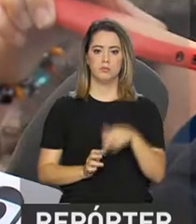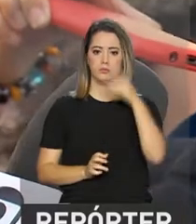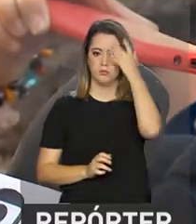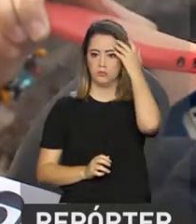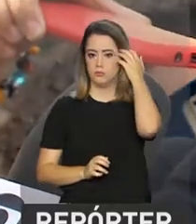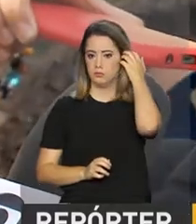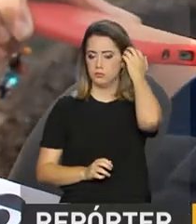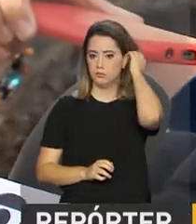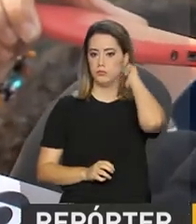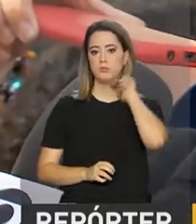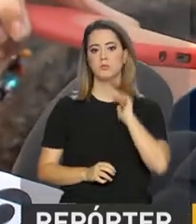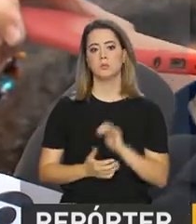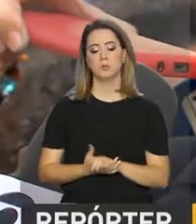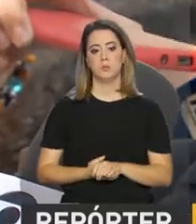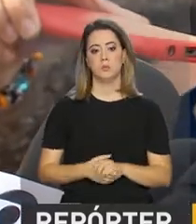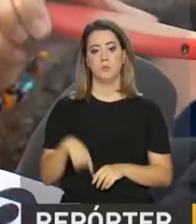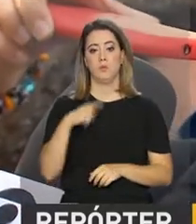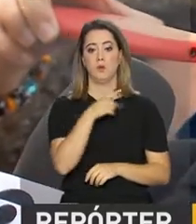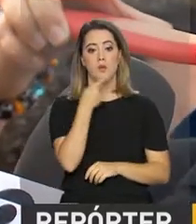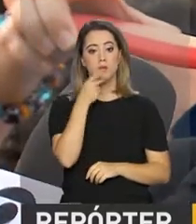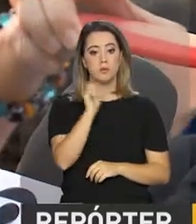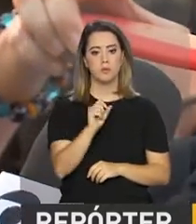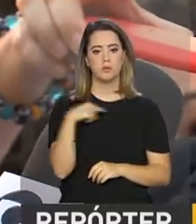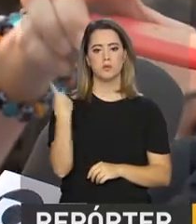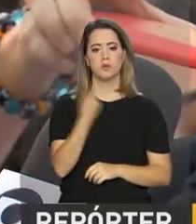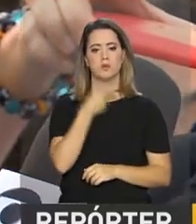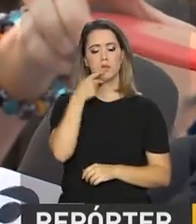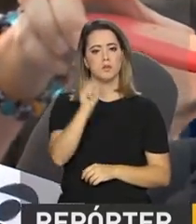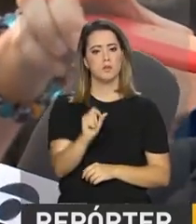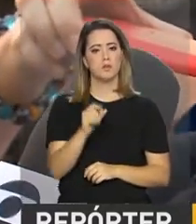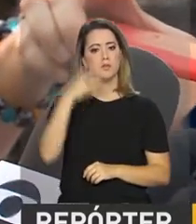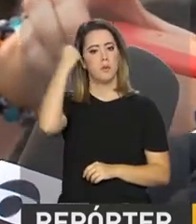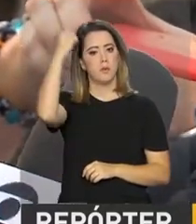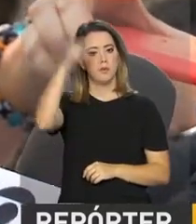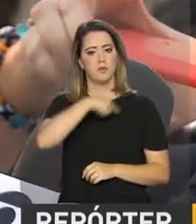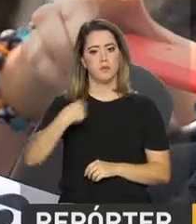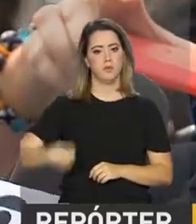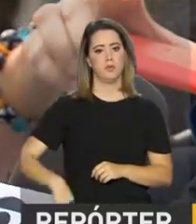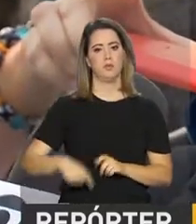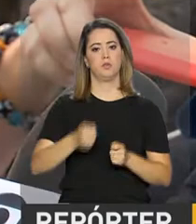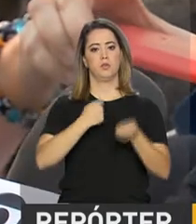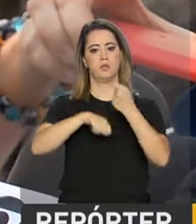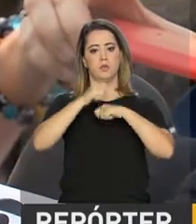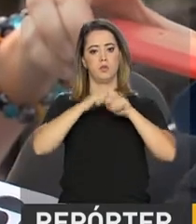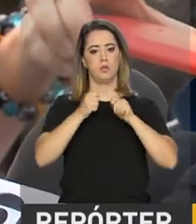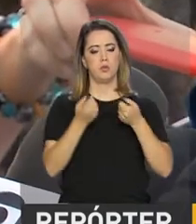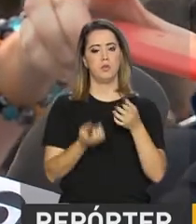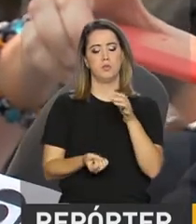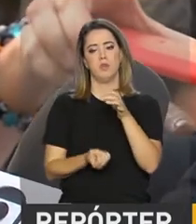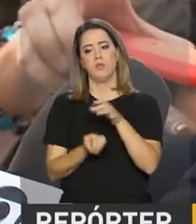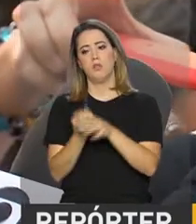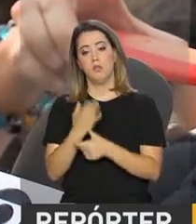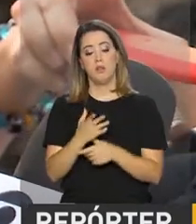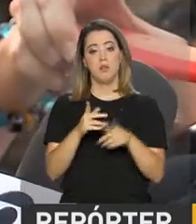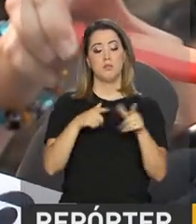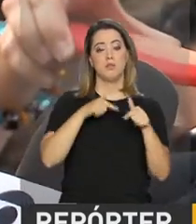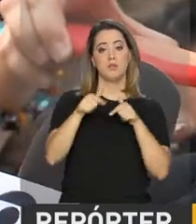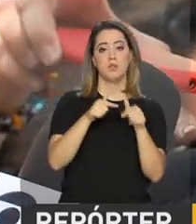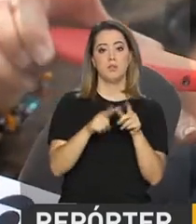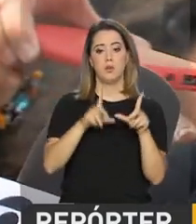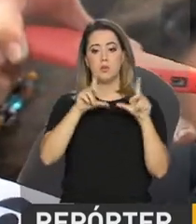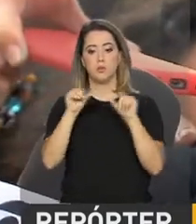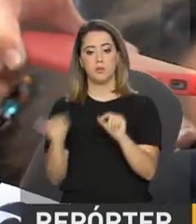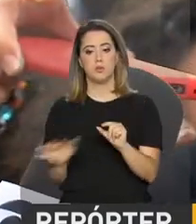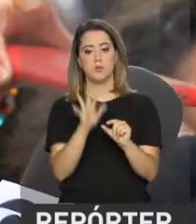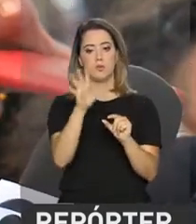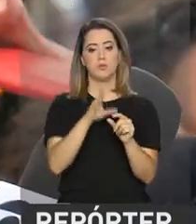sobre a viagem à china sobre economia resultados fantásticos a recuperação dos empregos a taxa de juros caiu na